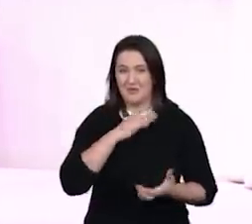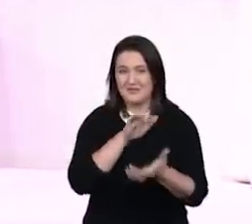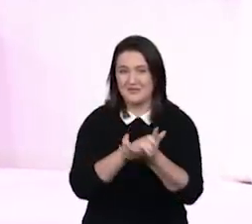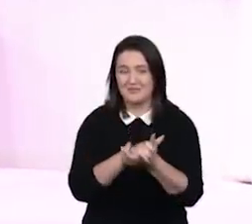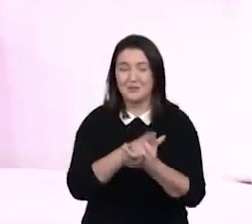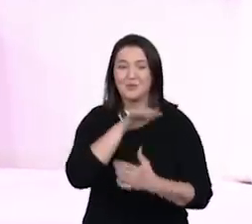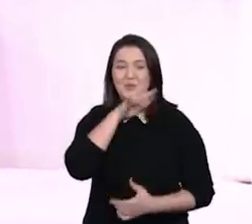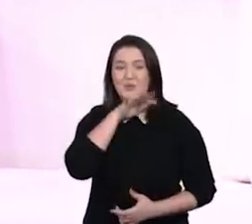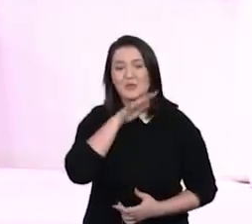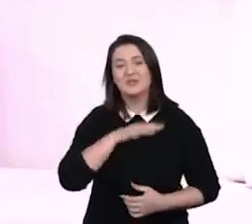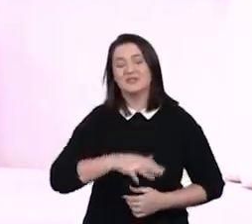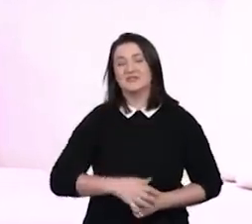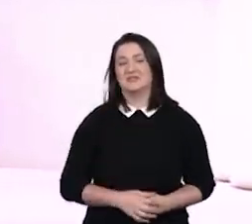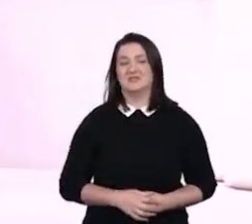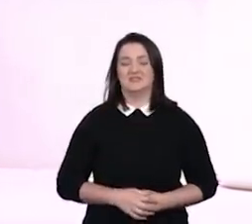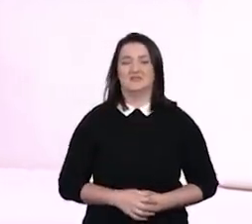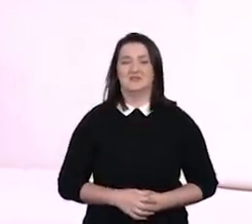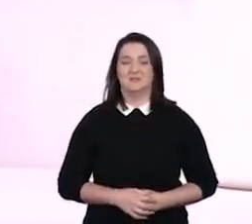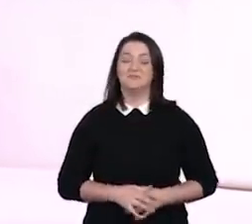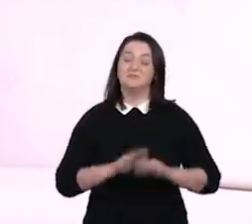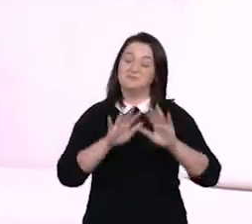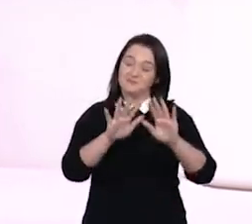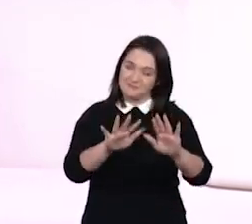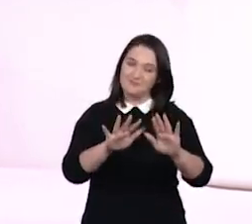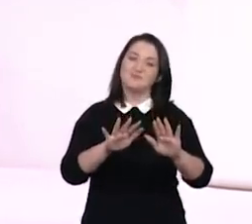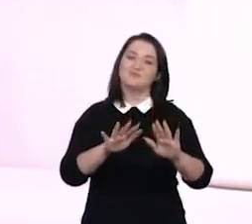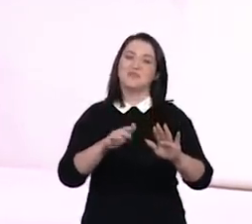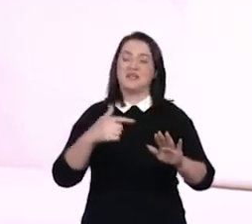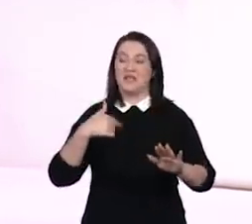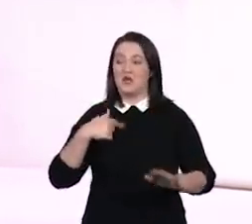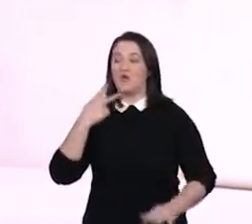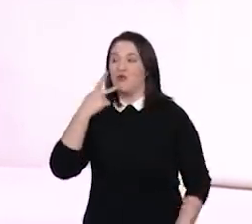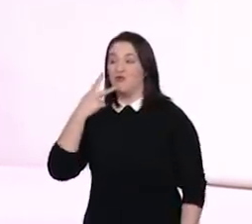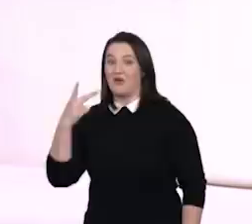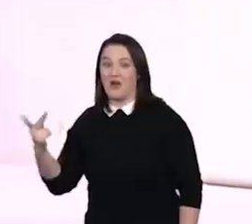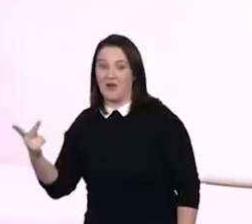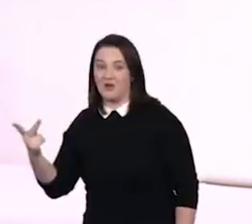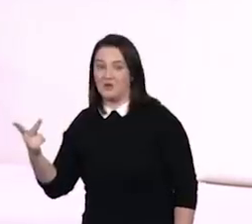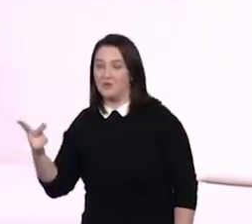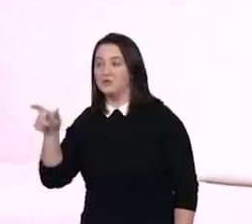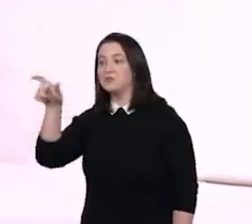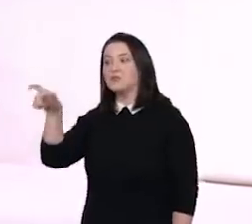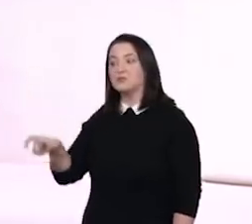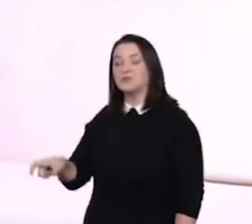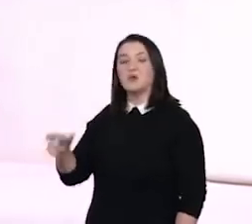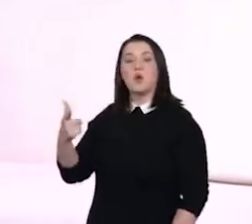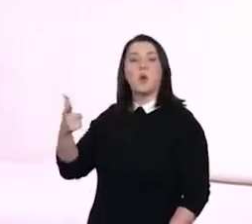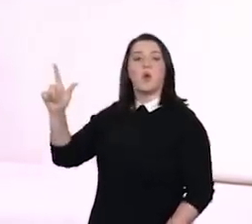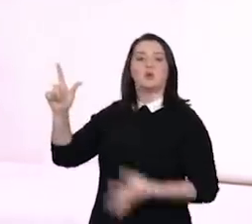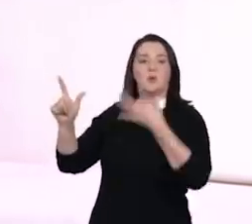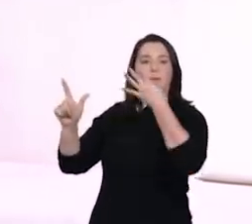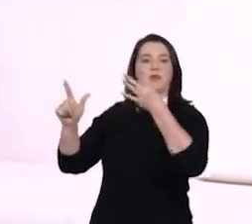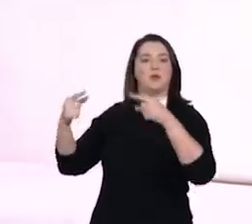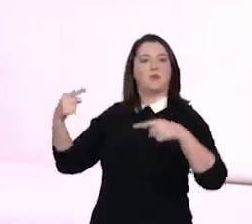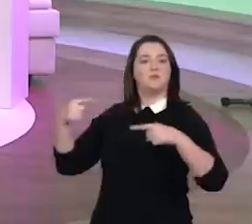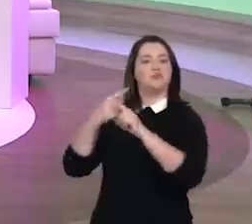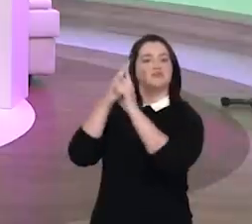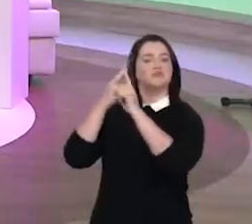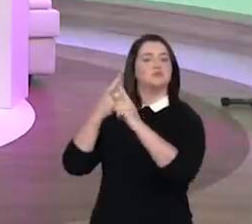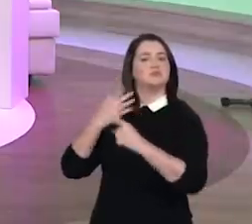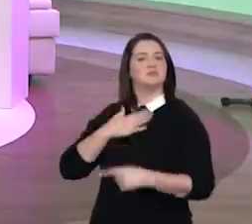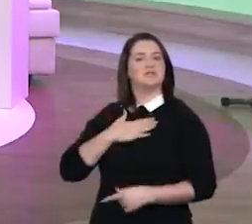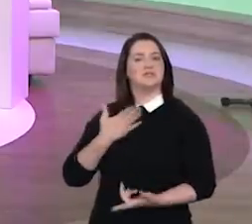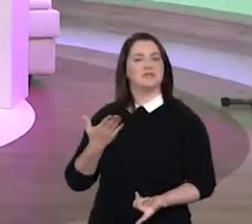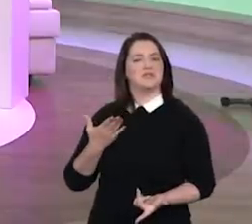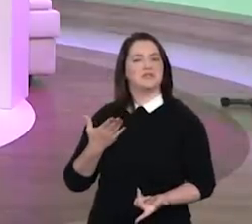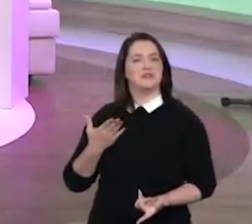frangalhos? Olha, é assim, eu falo, o meu marido tem uma posição e uma opinião contrária à minha. Coloco